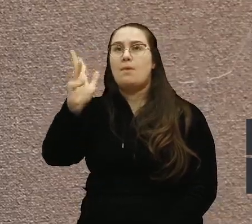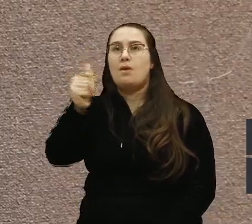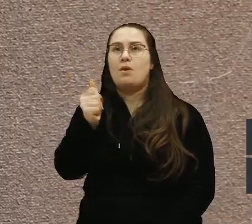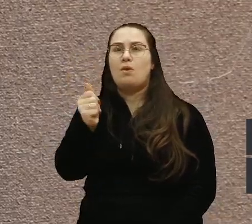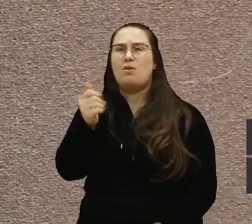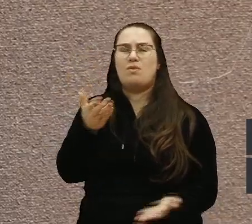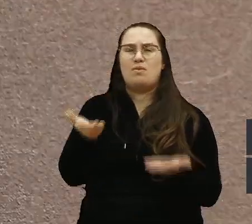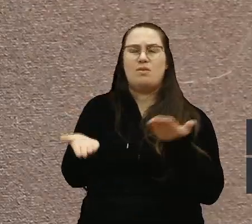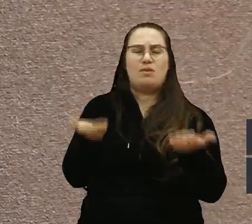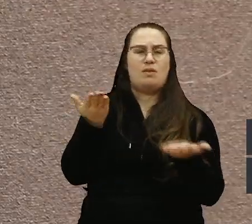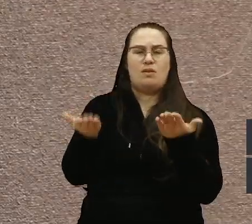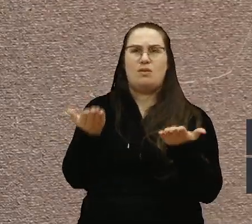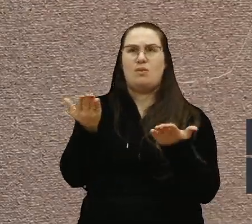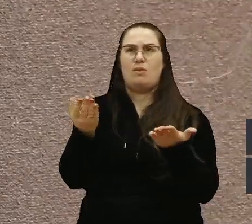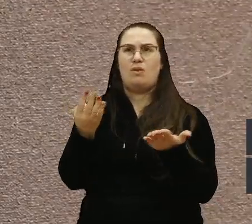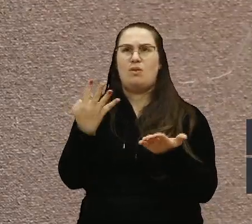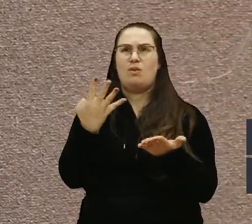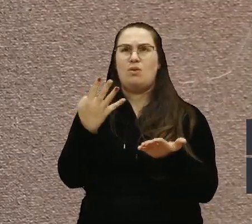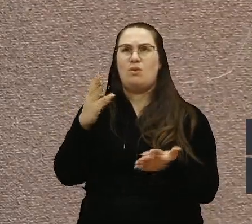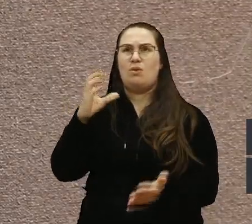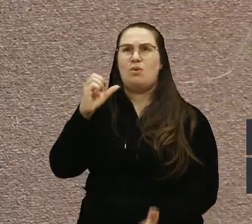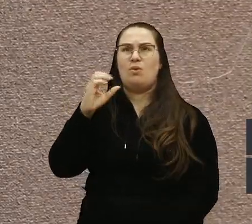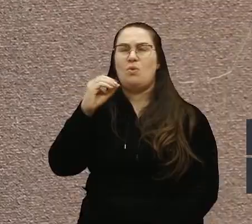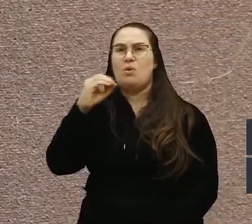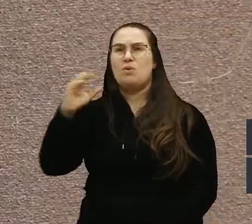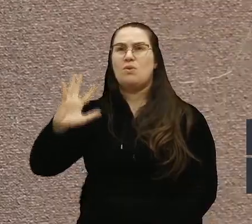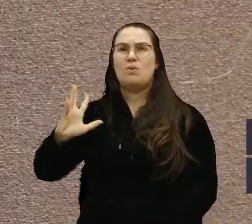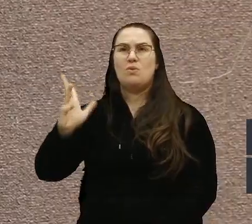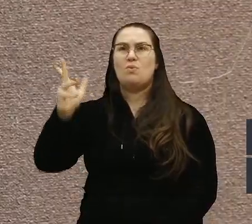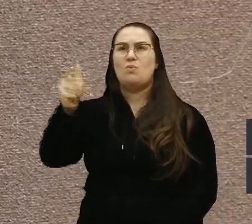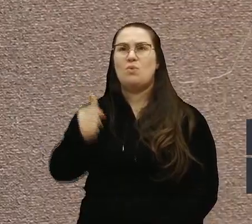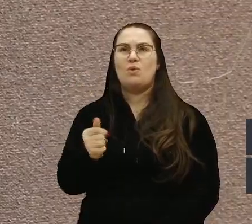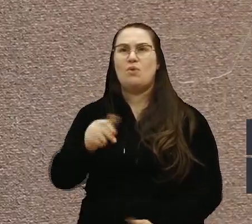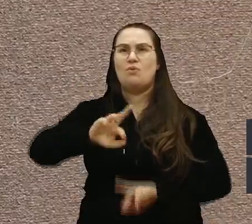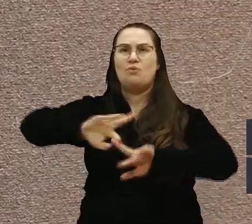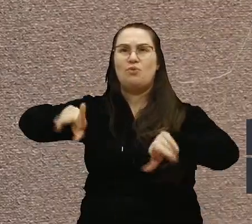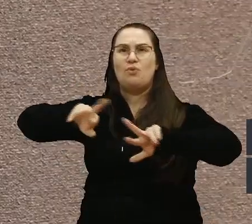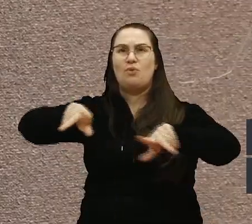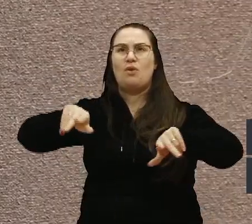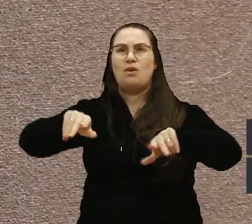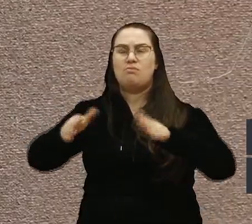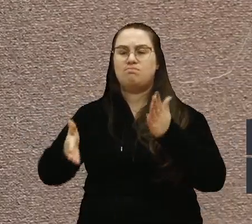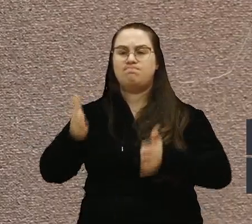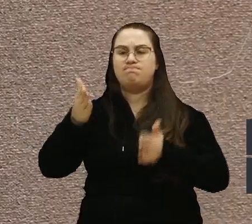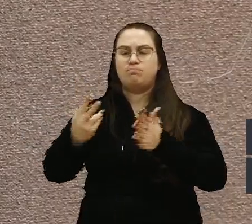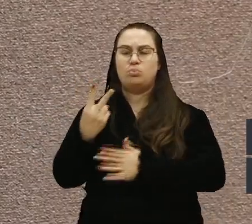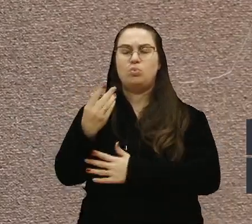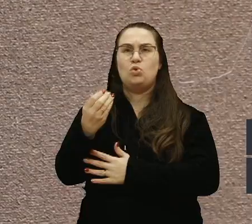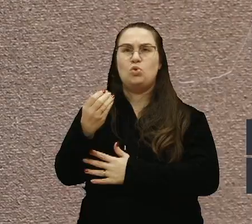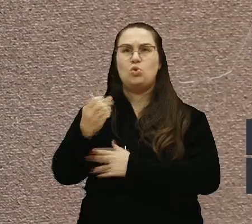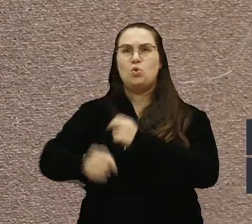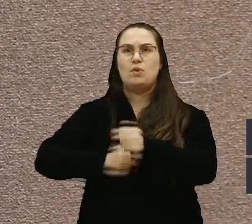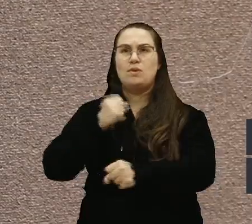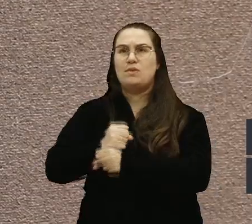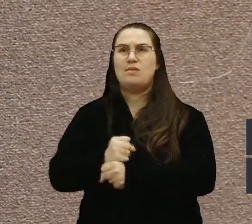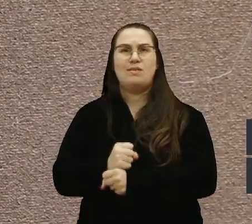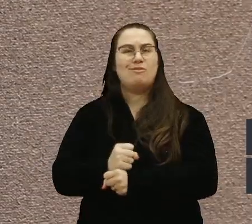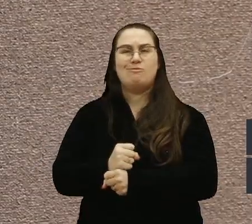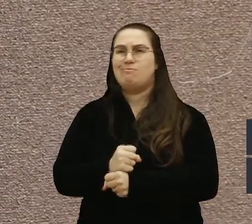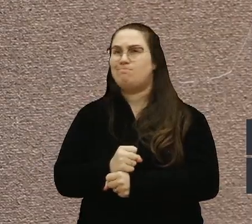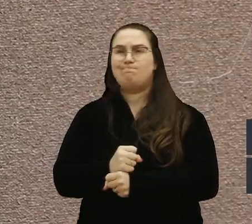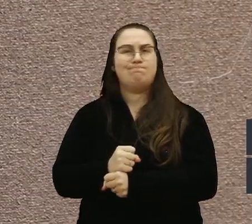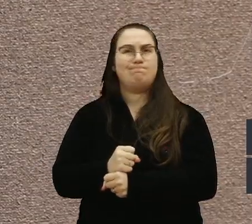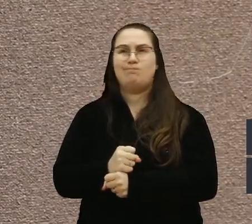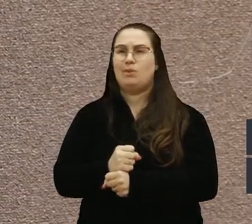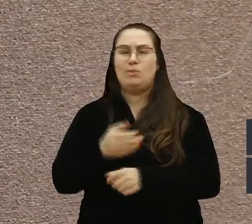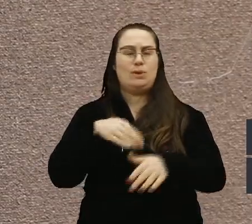milhões, são quase 400 milhões que no meio desses 2 anos não estão mais